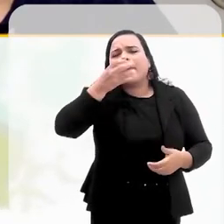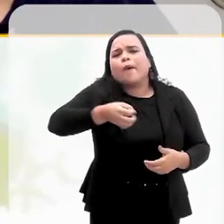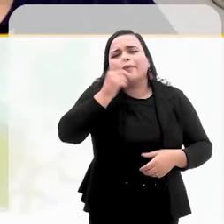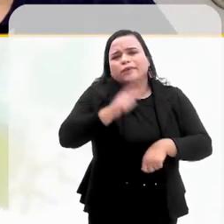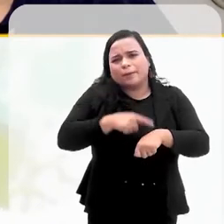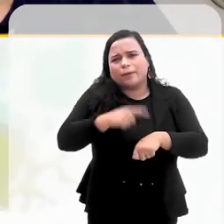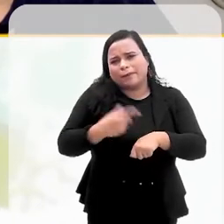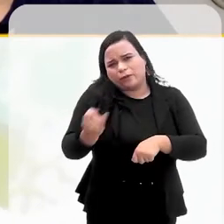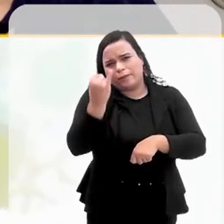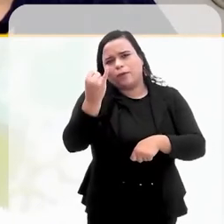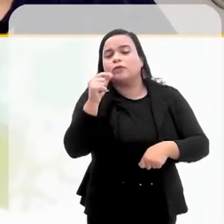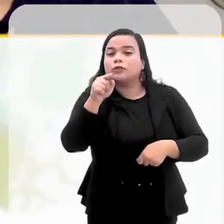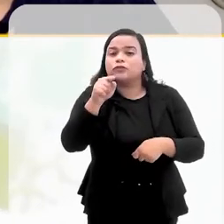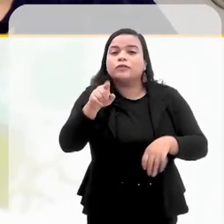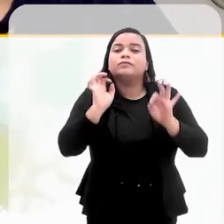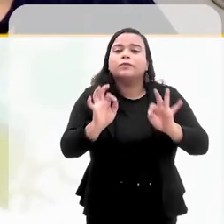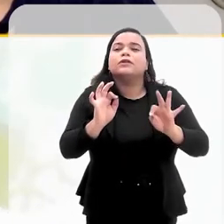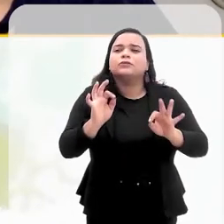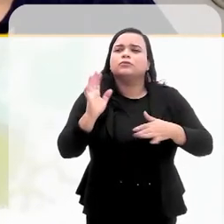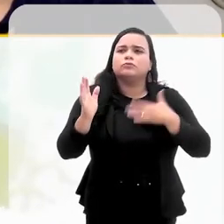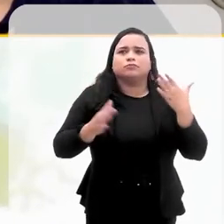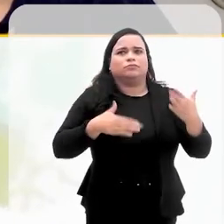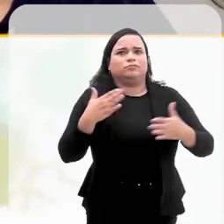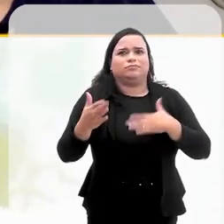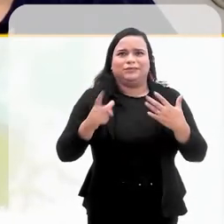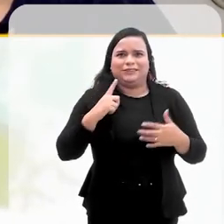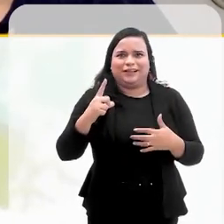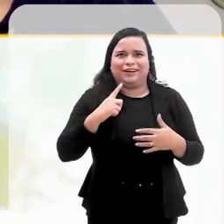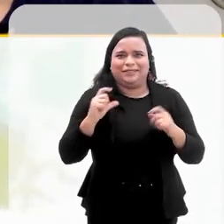Kátia. Claro que a gente já falou desse momento